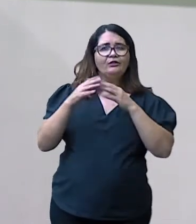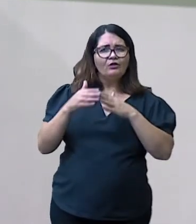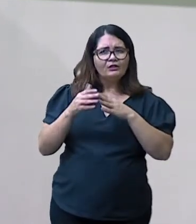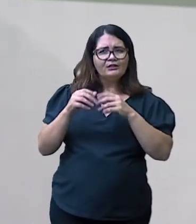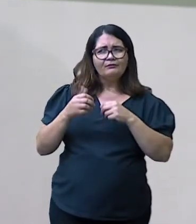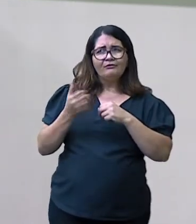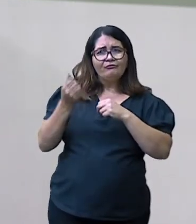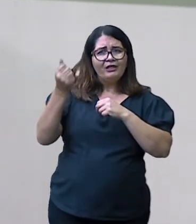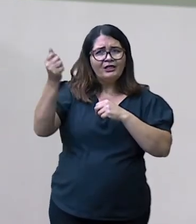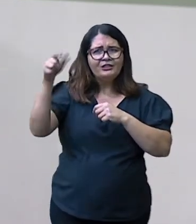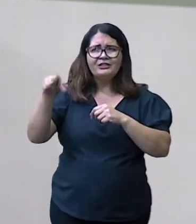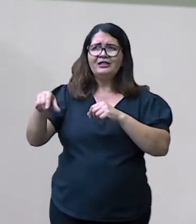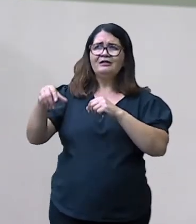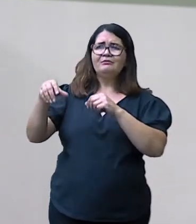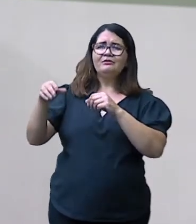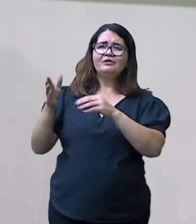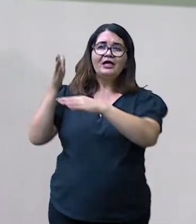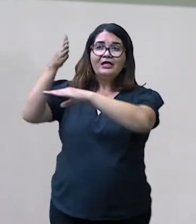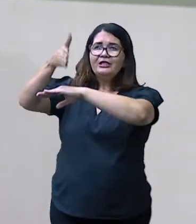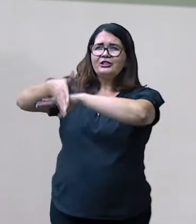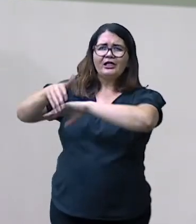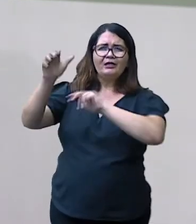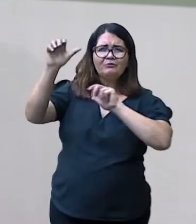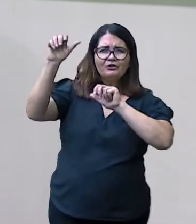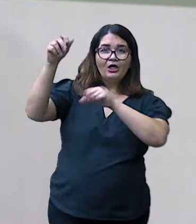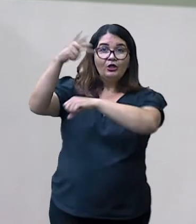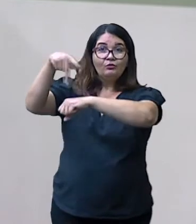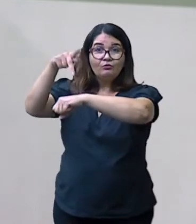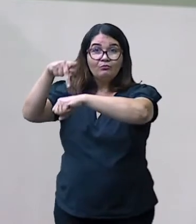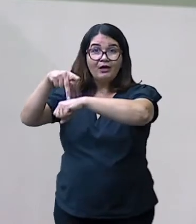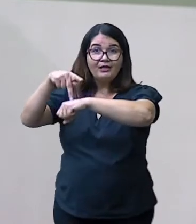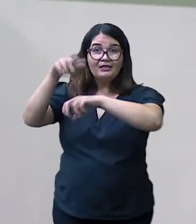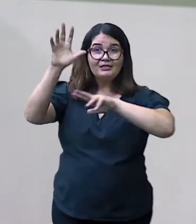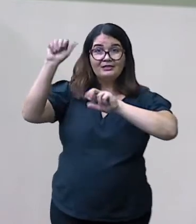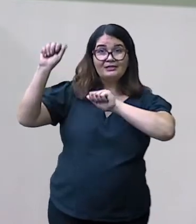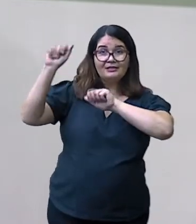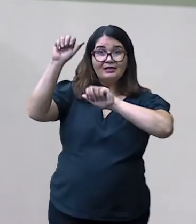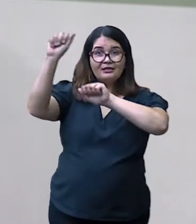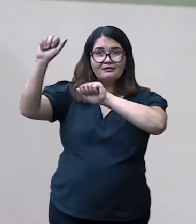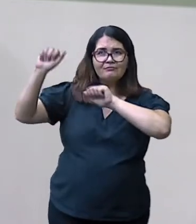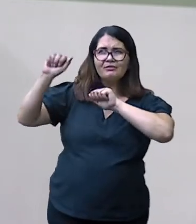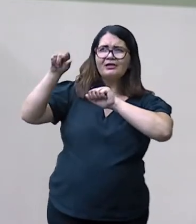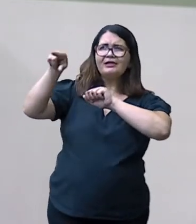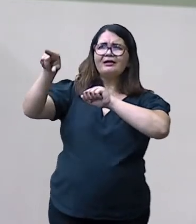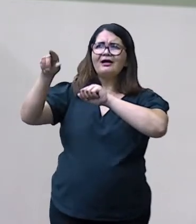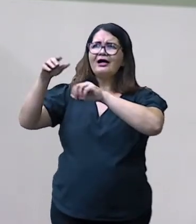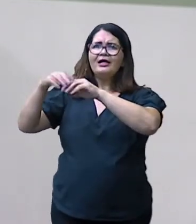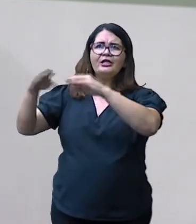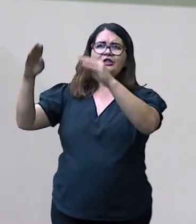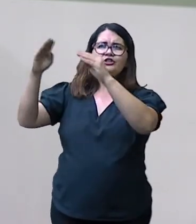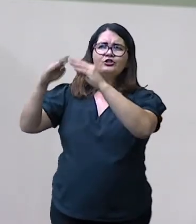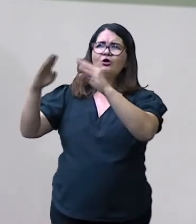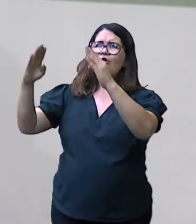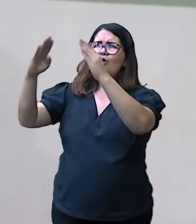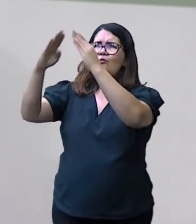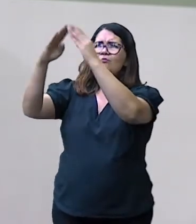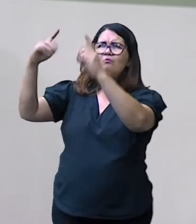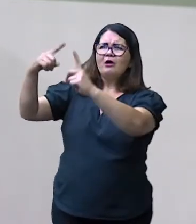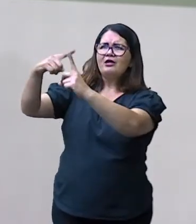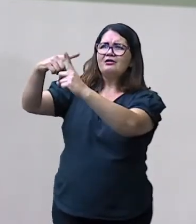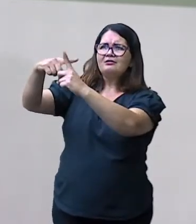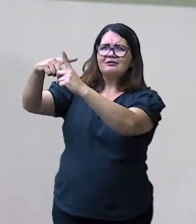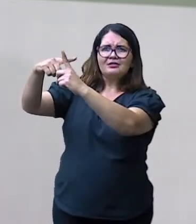eu vi aquela catedral mais linda da Espanha, eu falei, gente, mas que coisa! Qual